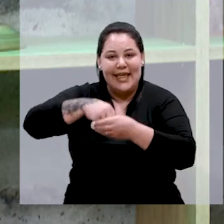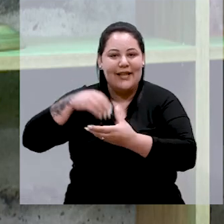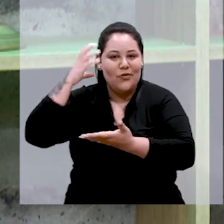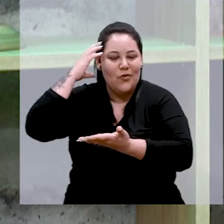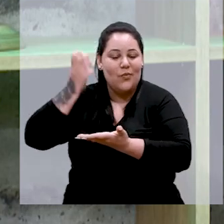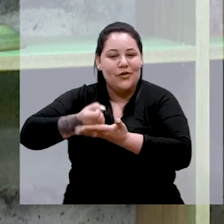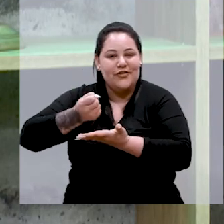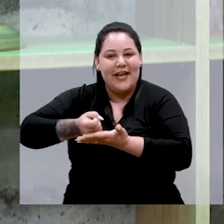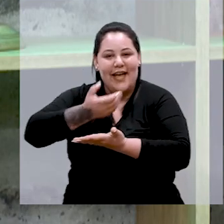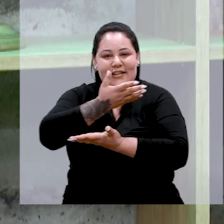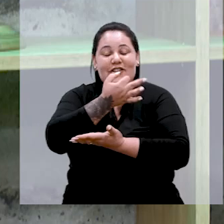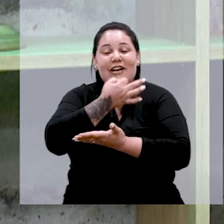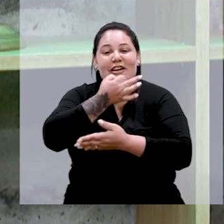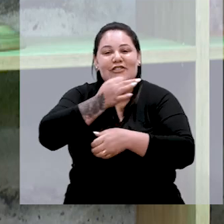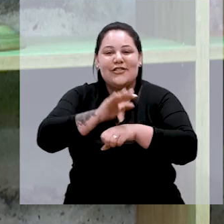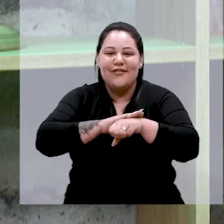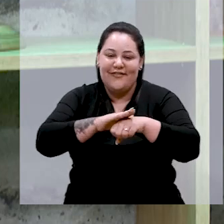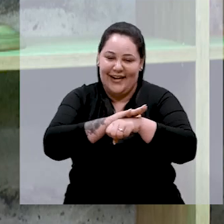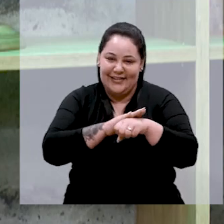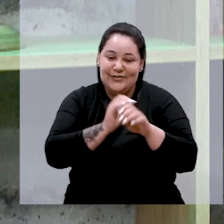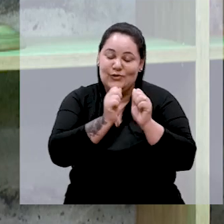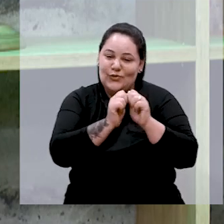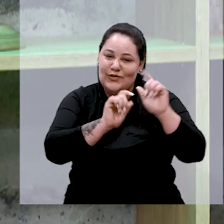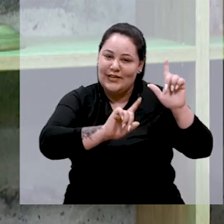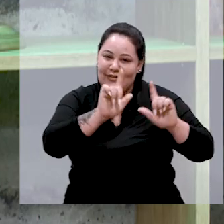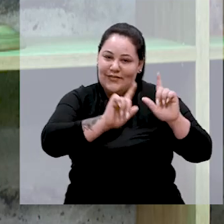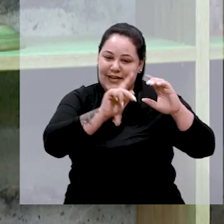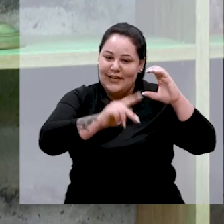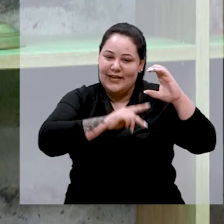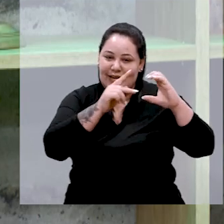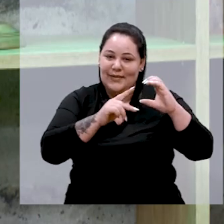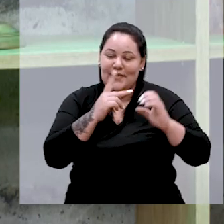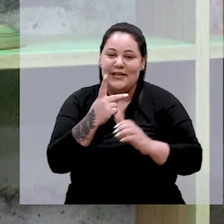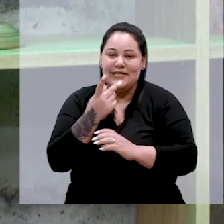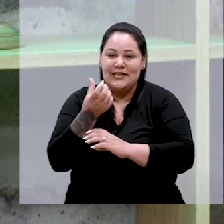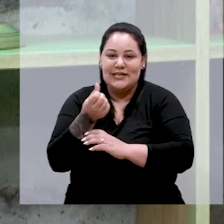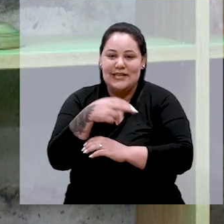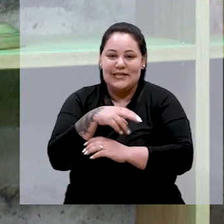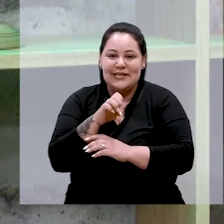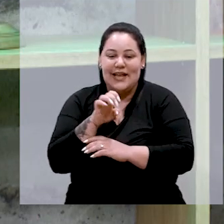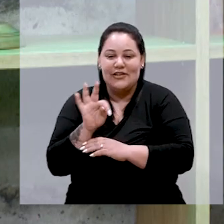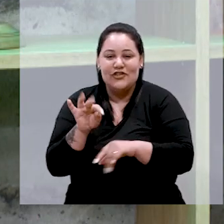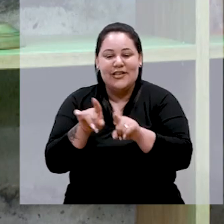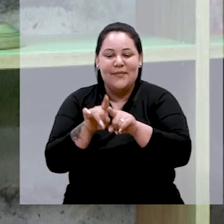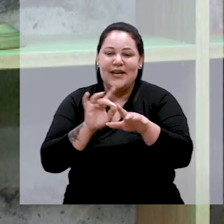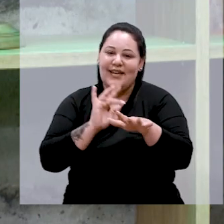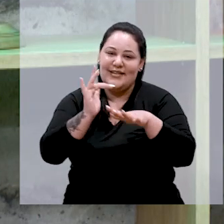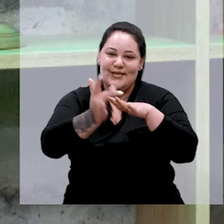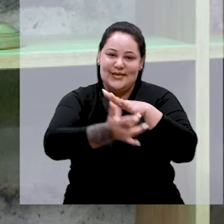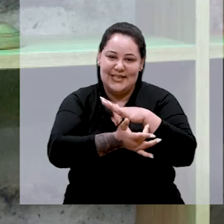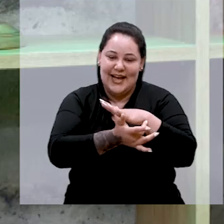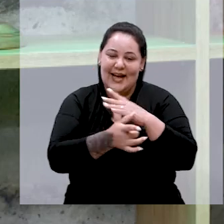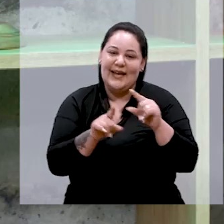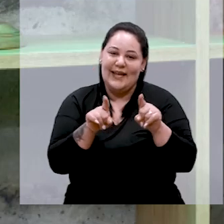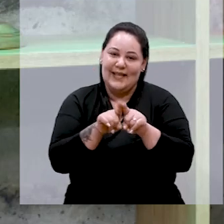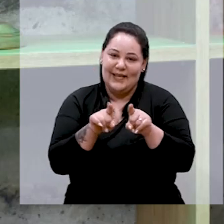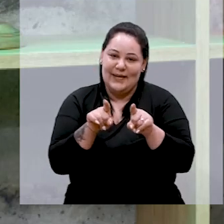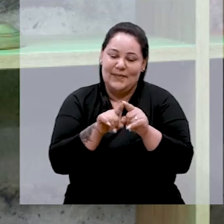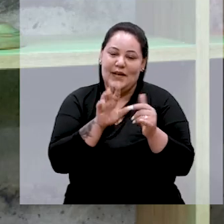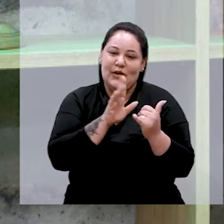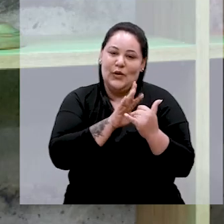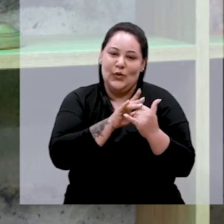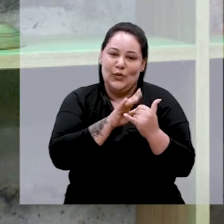do podcast Caxias Conversa, pela TV Câmara Caxias, canal 16 da Claro Net, pelas redes sociais e também